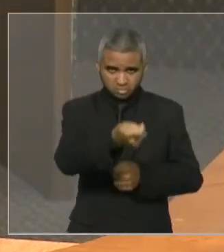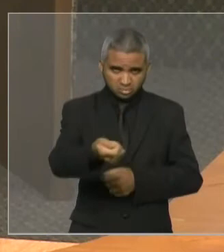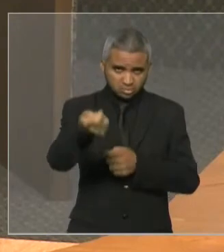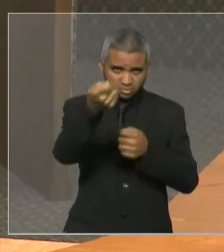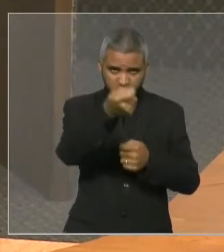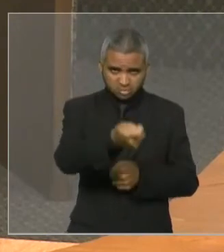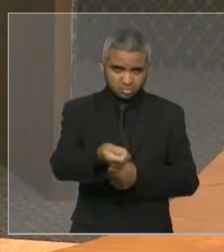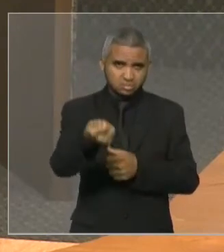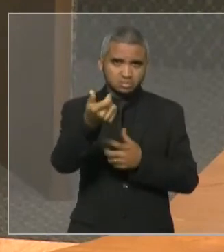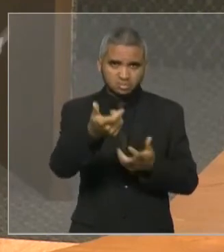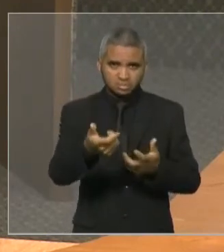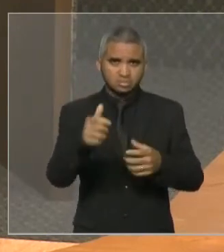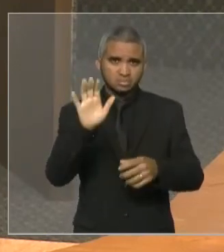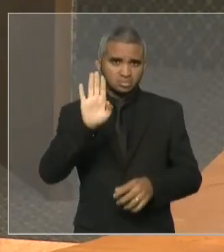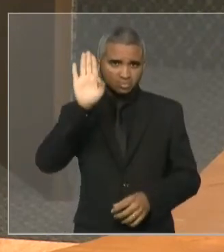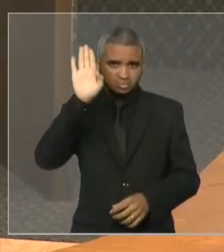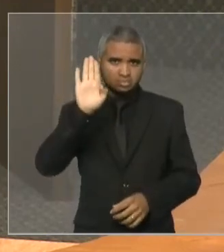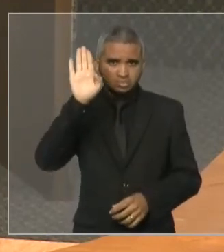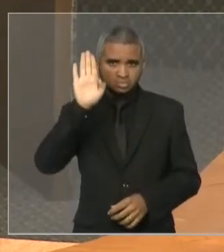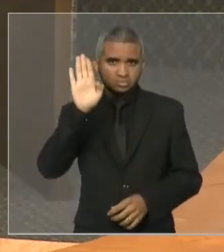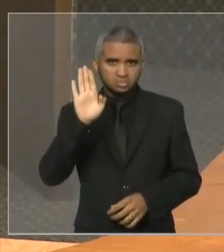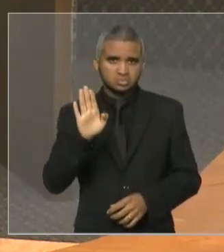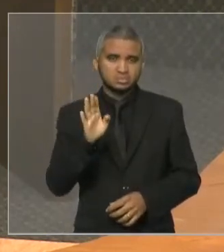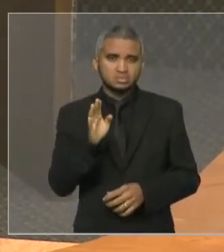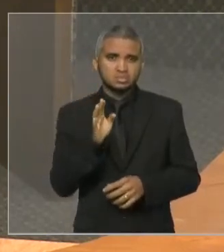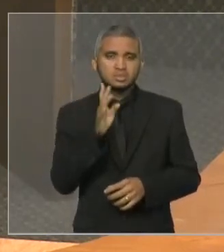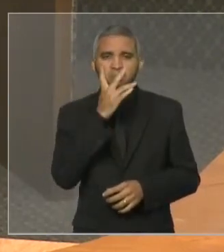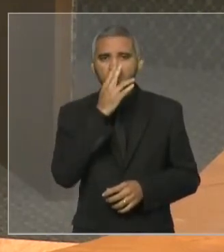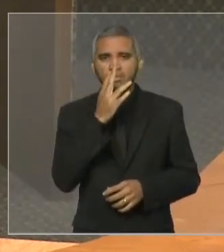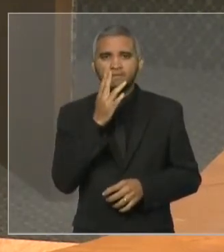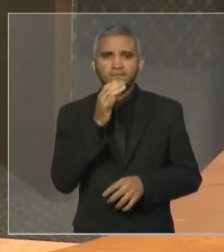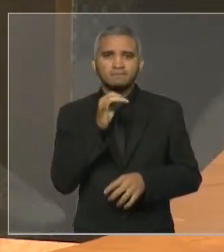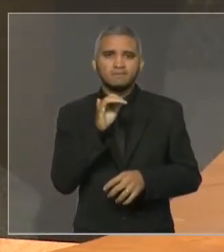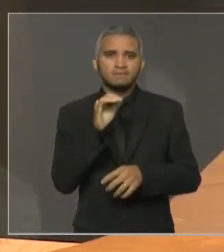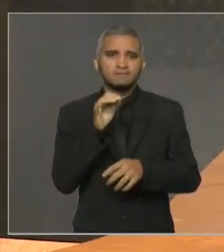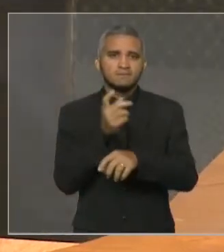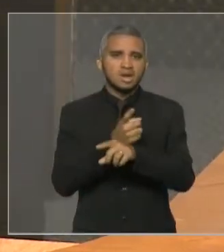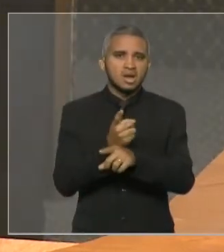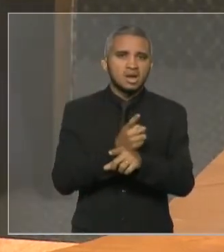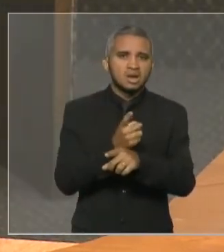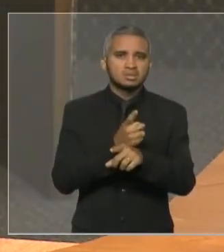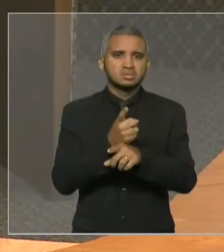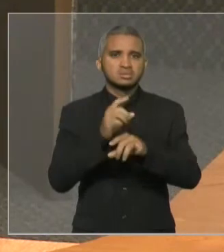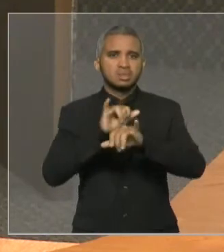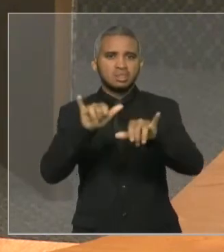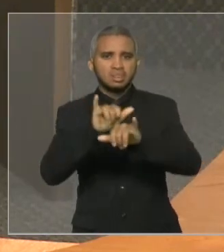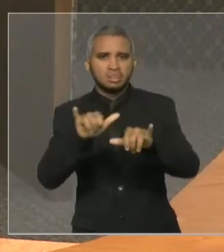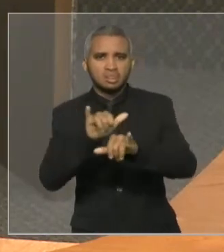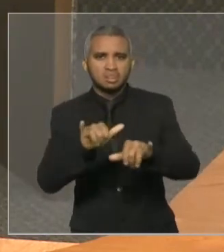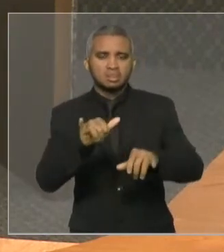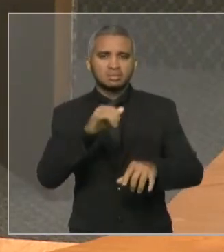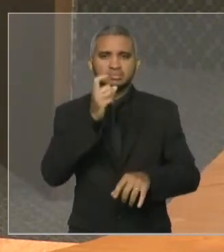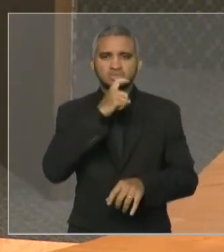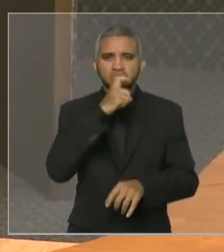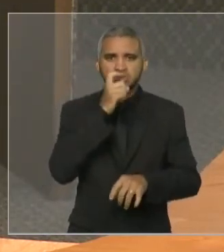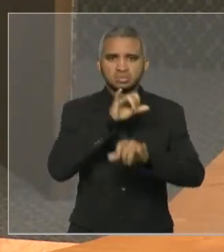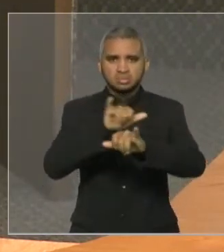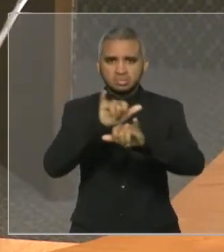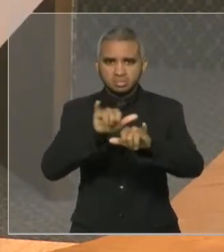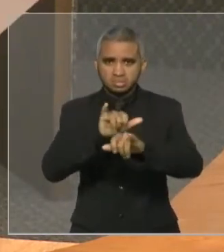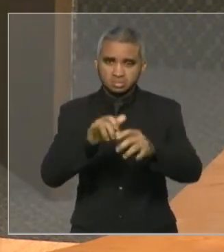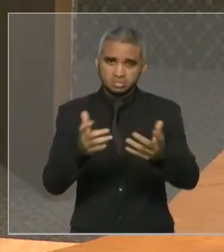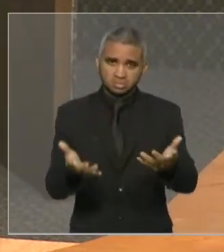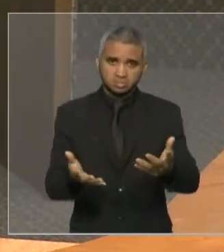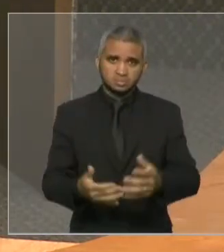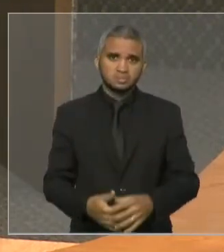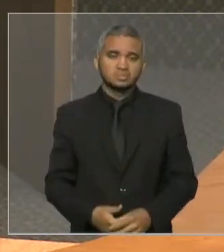ludibriado nas eleições com a falsa propaganda, com a propaganda enganosa, com a propaganda mentirosa. Para concluir, por que, que o governador Flávio Dino,